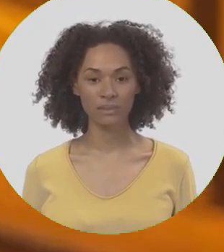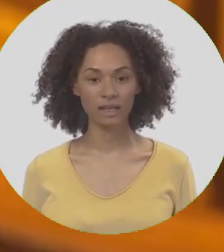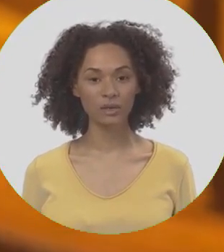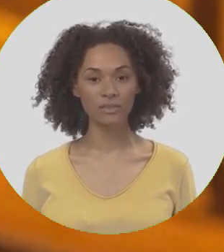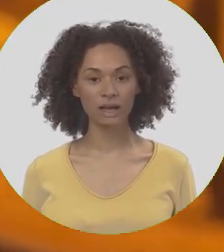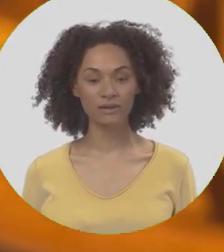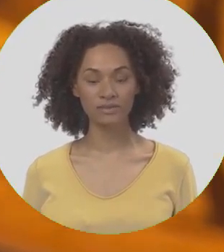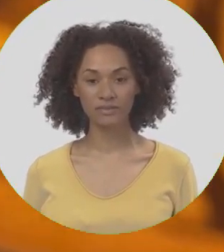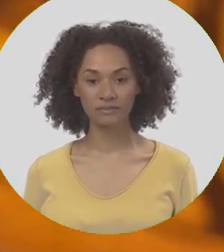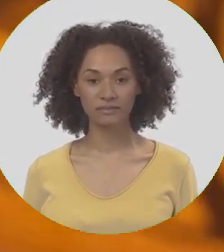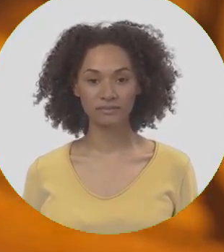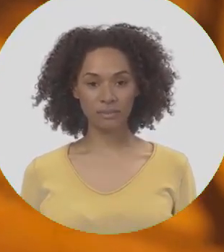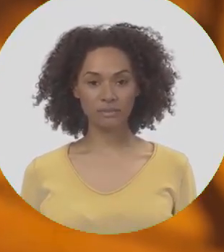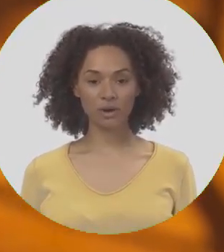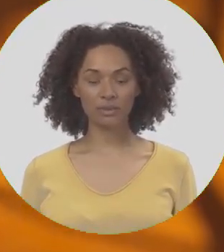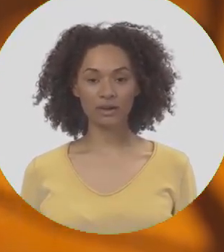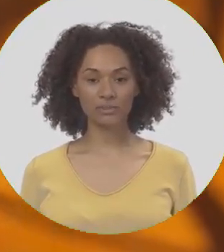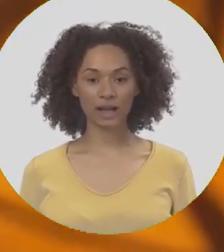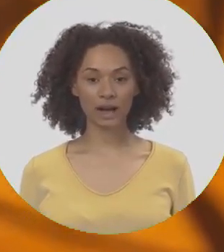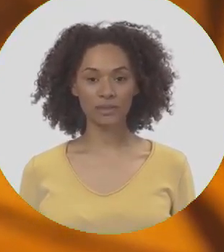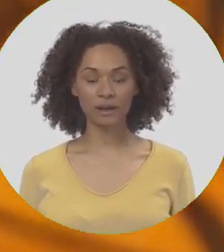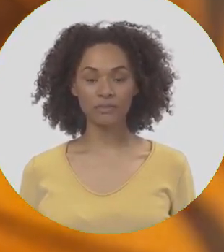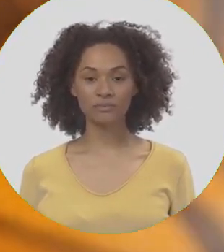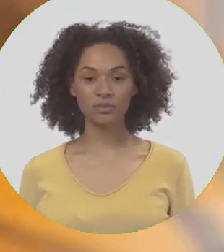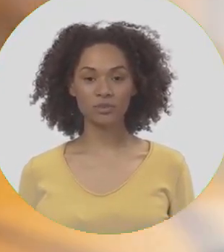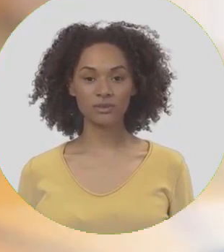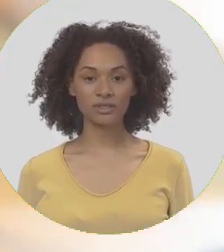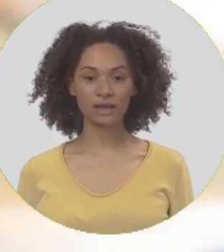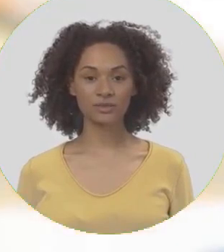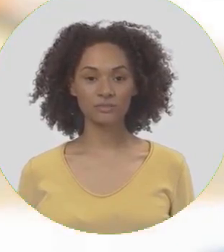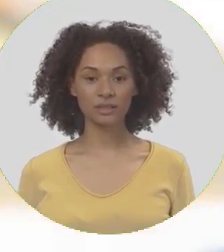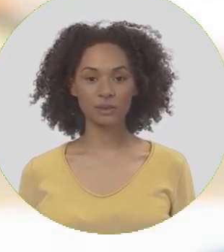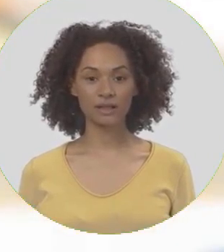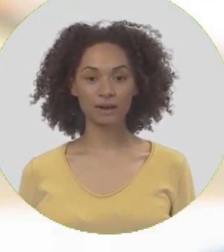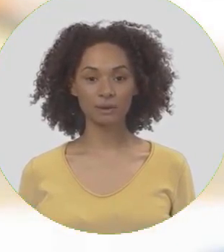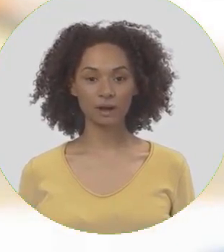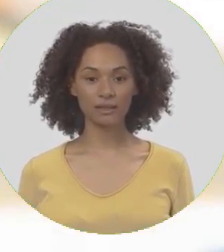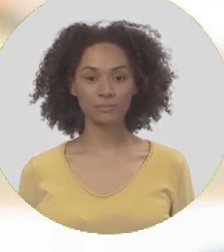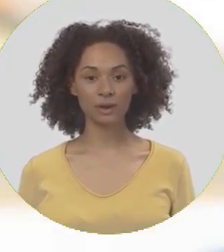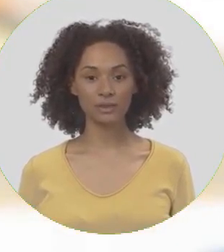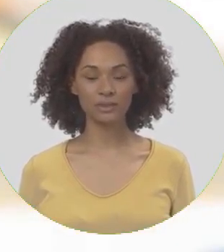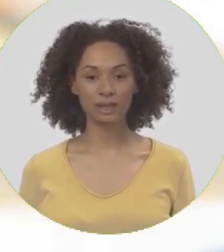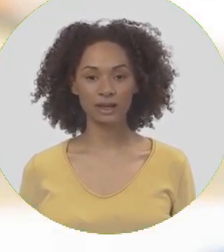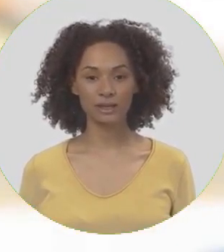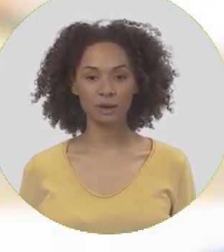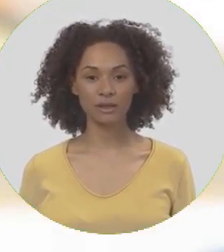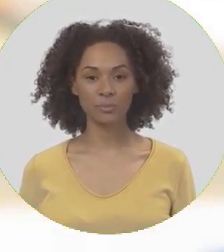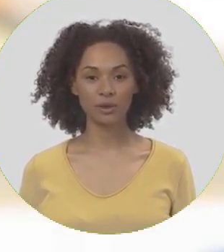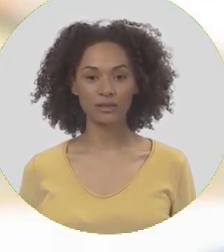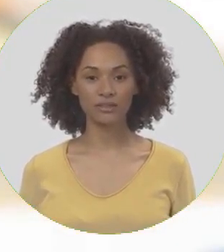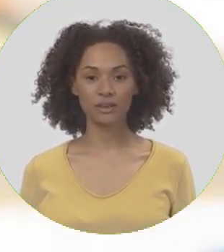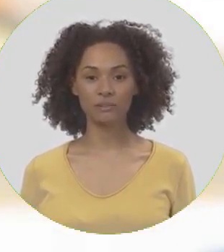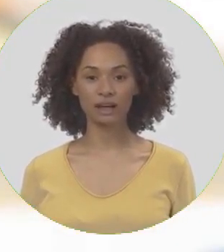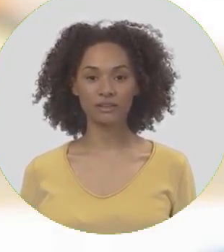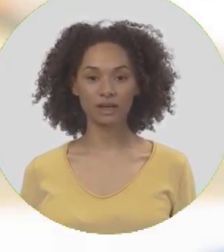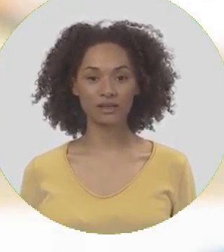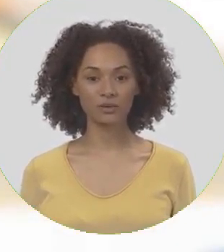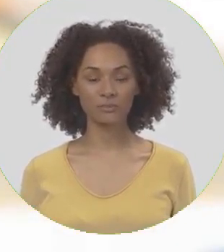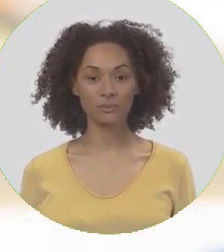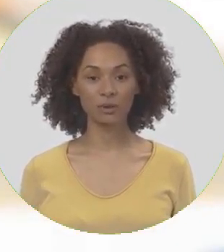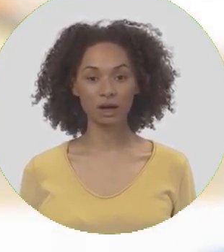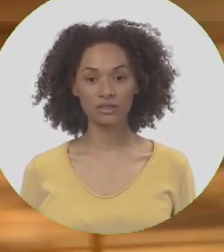separá-lo da gestão anterior a ideia não deu certo disse o deputado Magalhães acrescentando que a atual comissão de